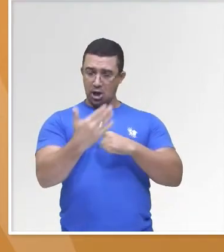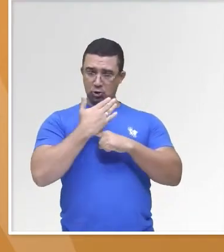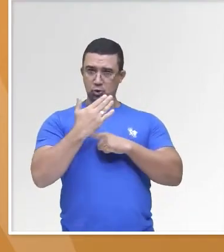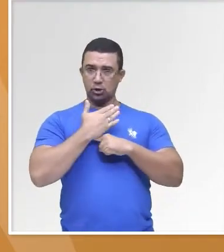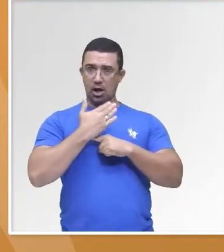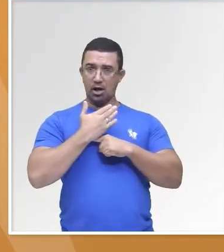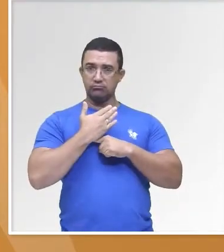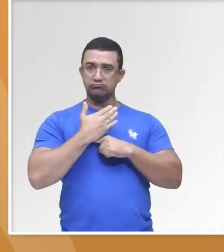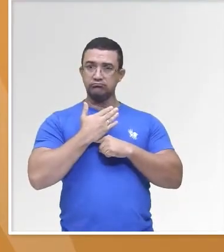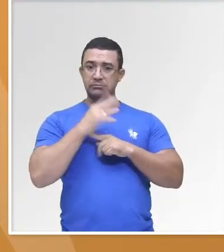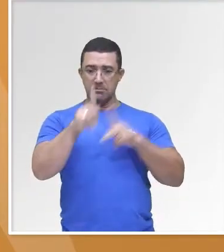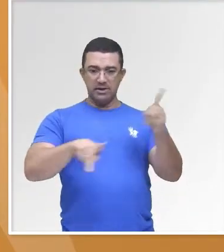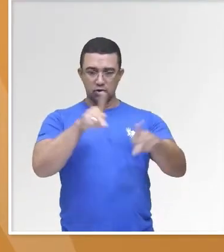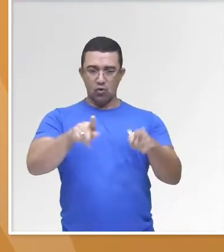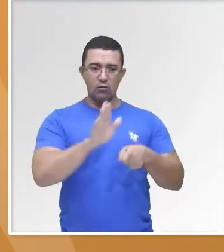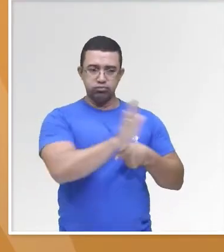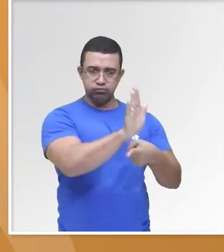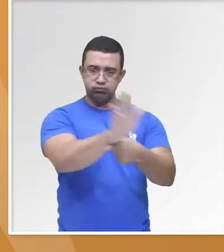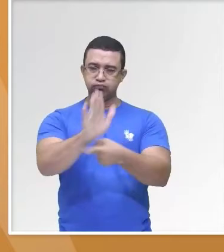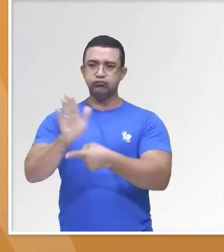ao povo que ele governa?